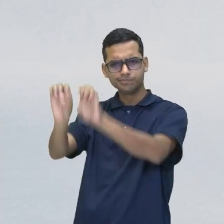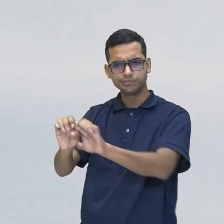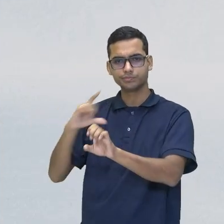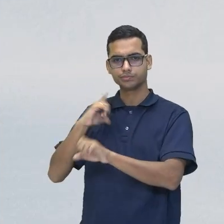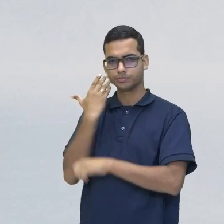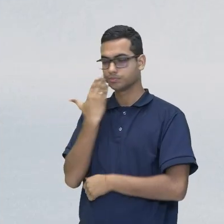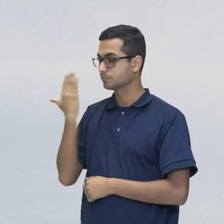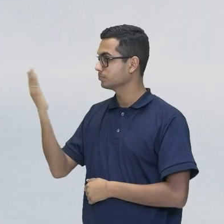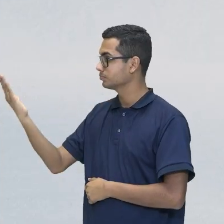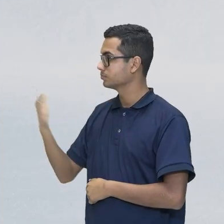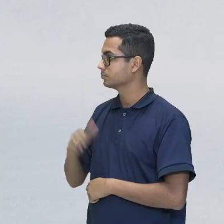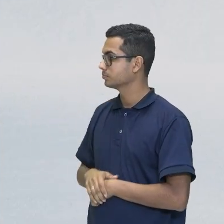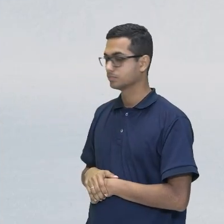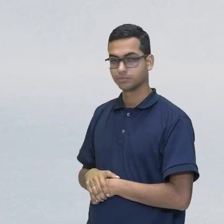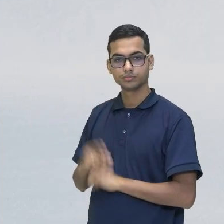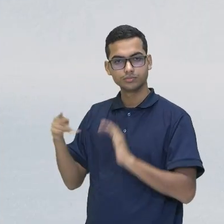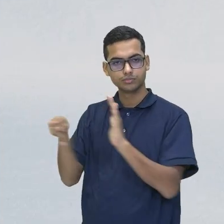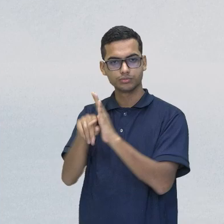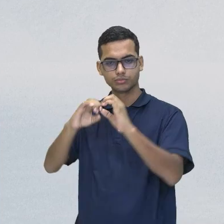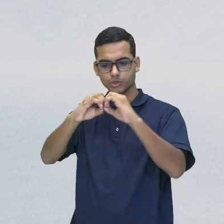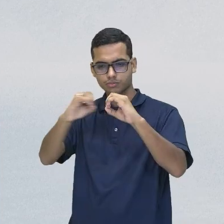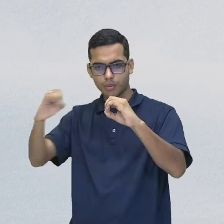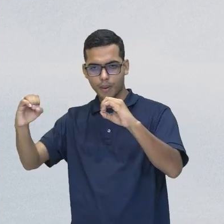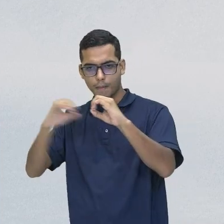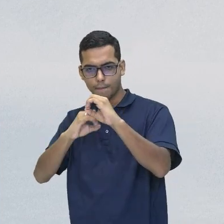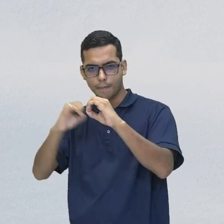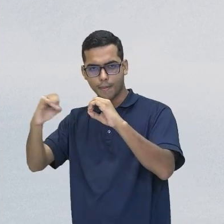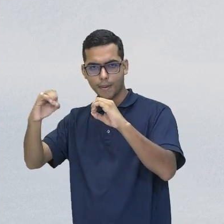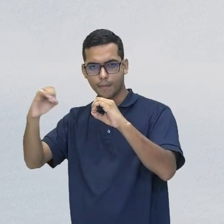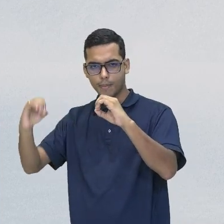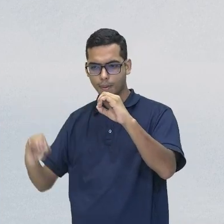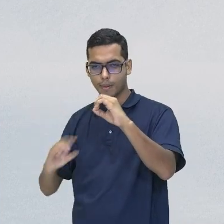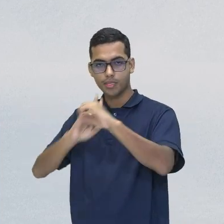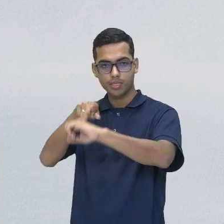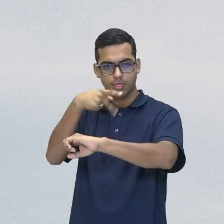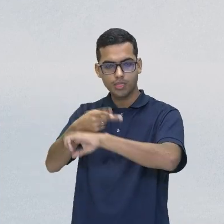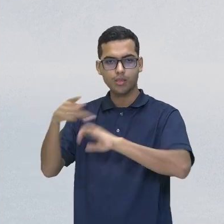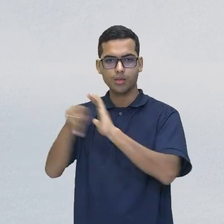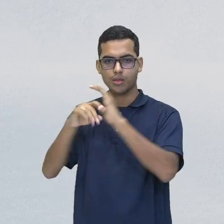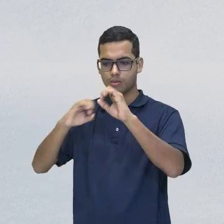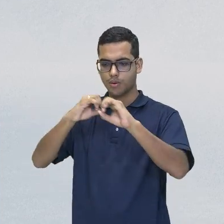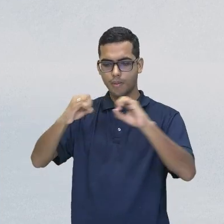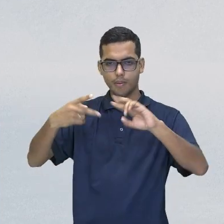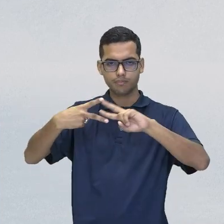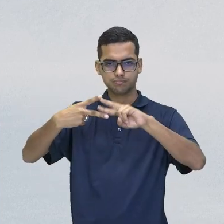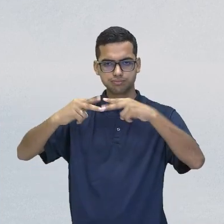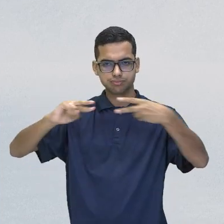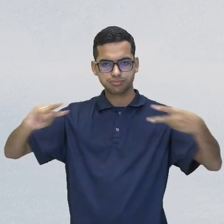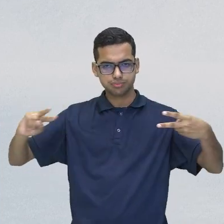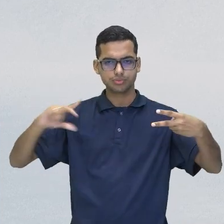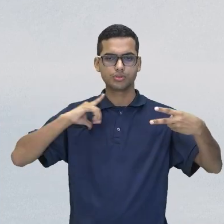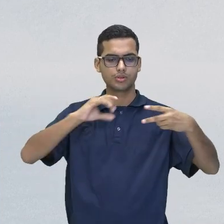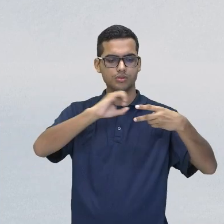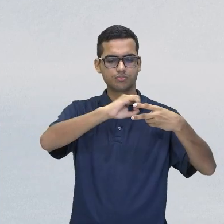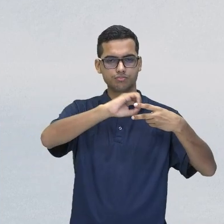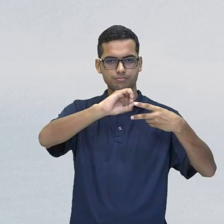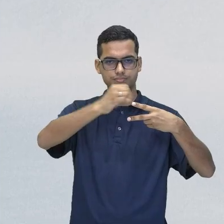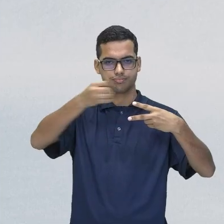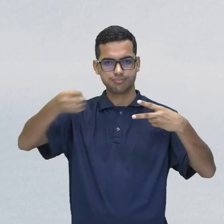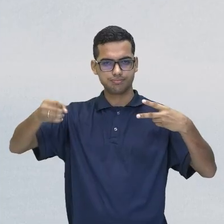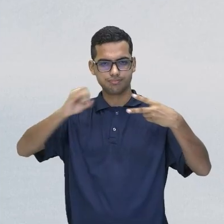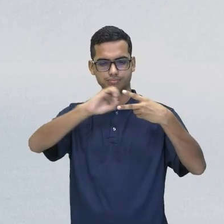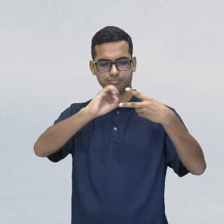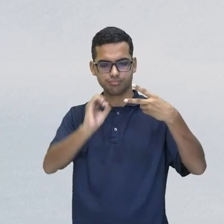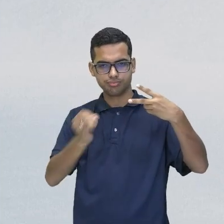temos, ela é em linha. Depois ela vai se enroscar e virar uma estrutura em forma de hélice. Ela